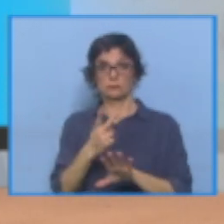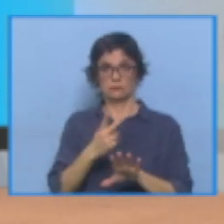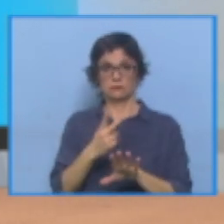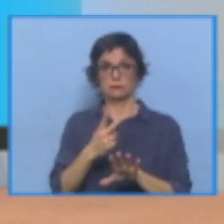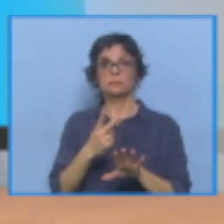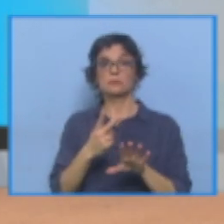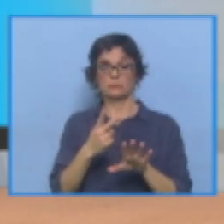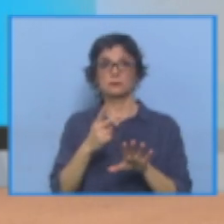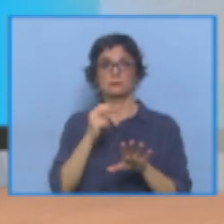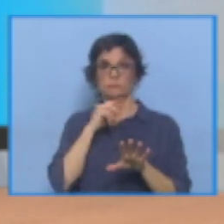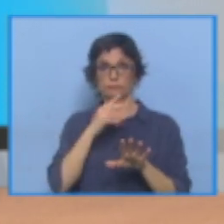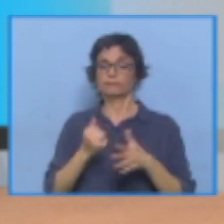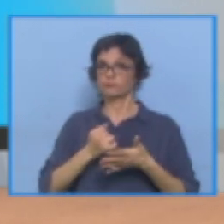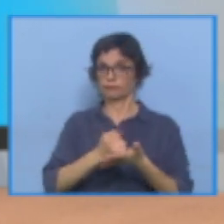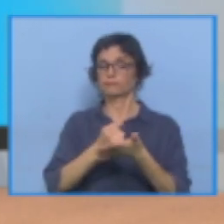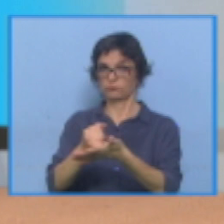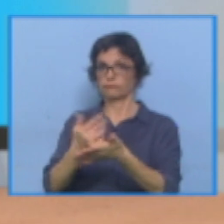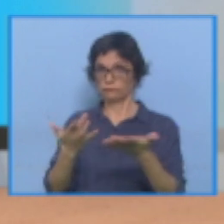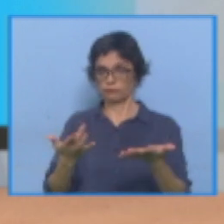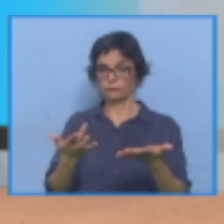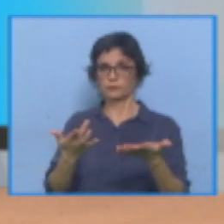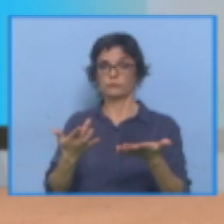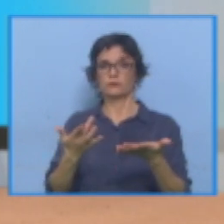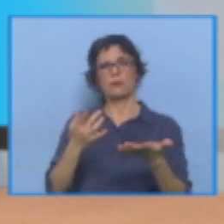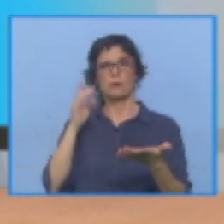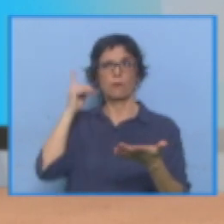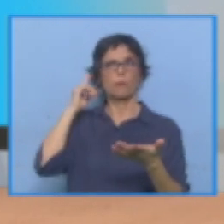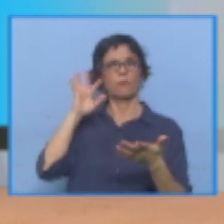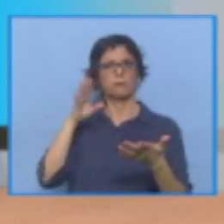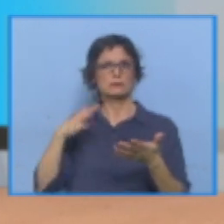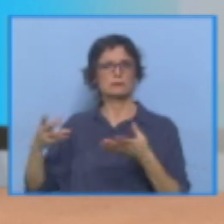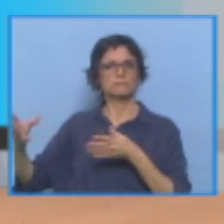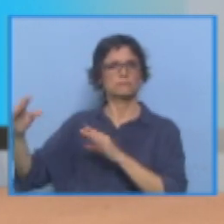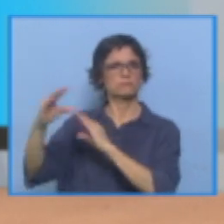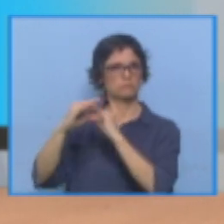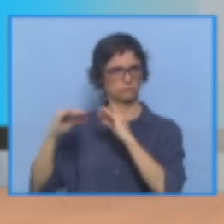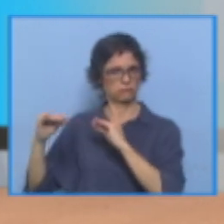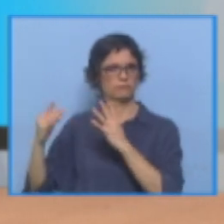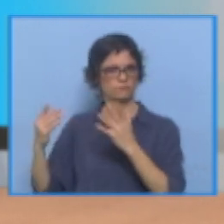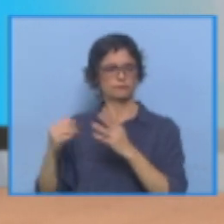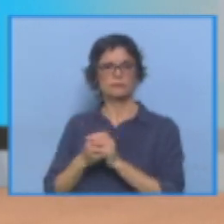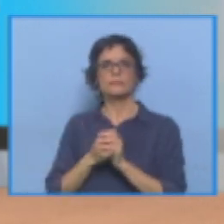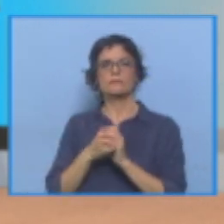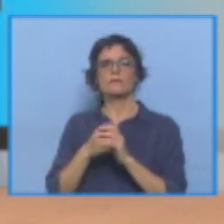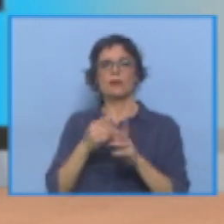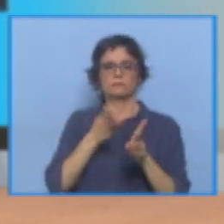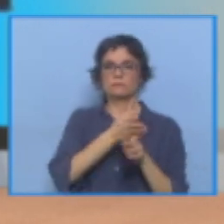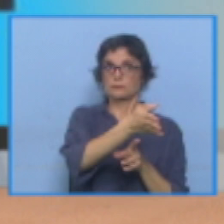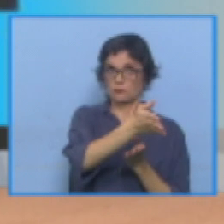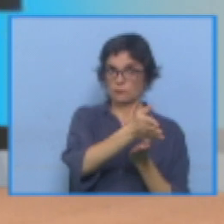ouvir as pessoas a saída dos trabalhos e um pouco as conversas que se foram também mantendo em paralelo, há duas dinâmicas. Há